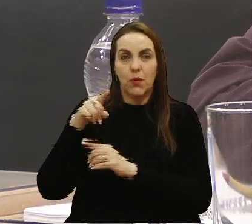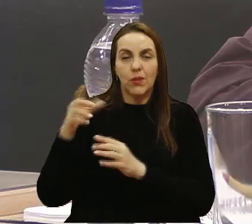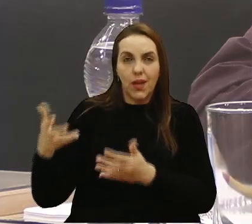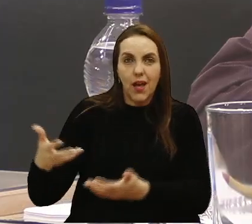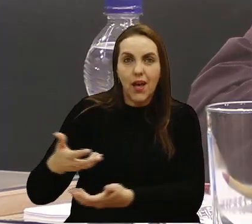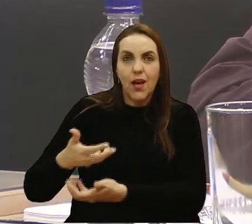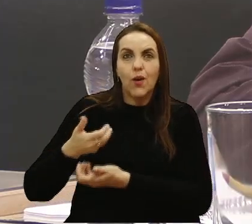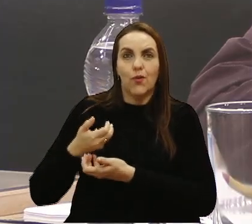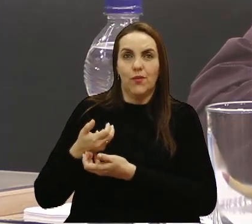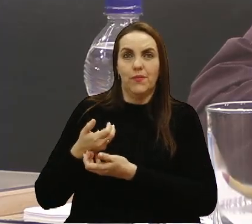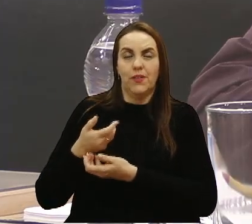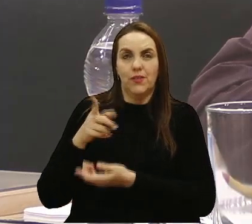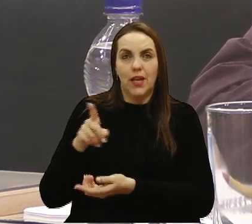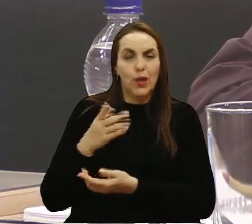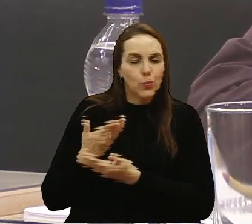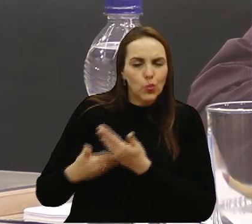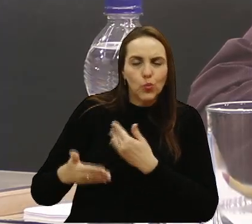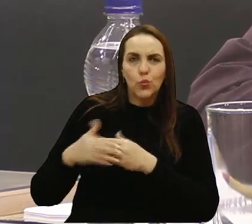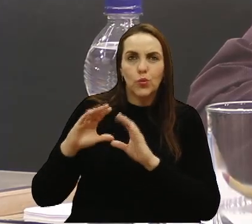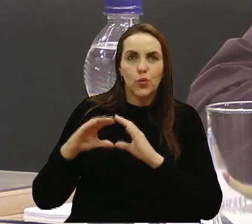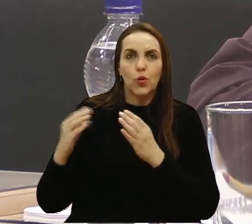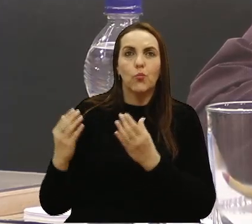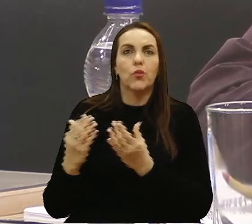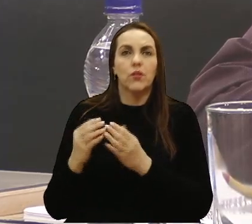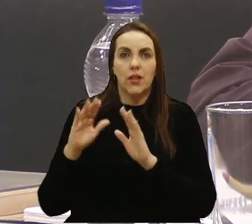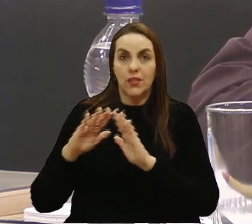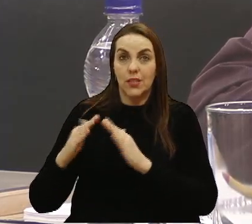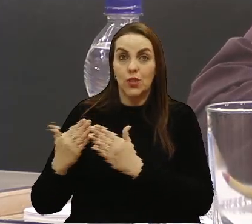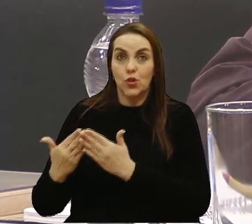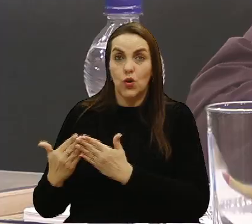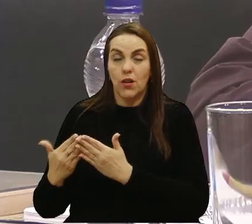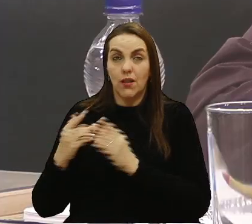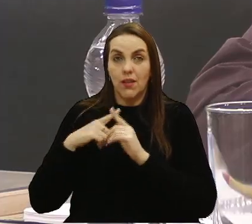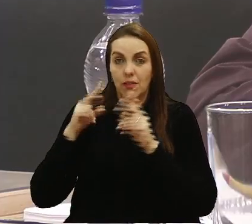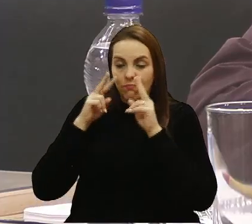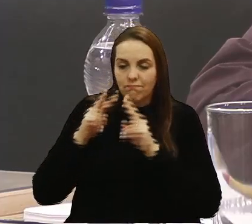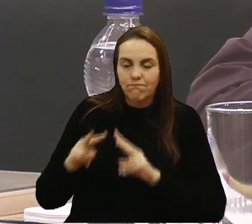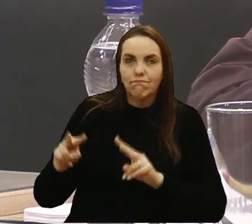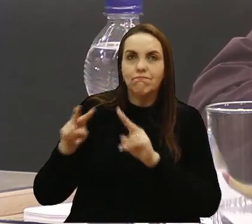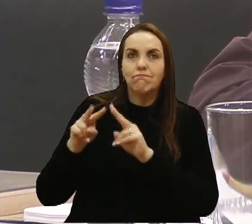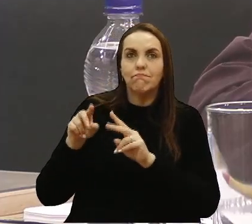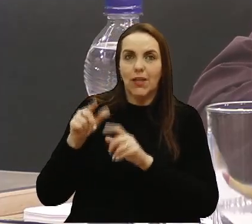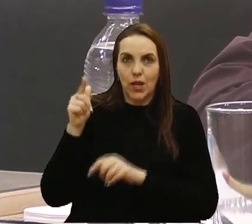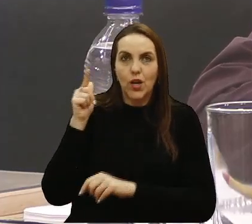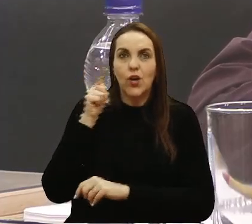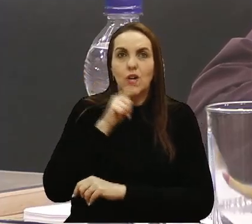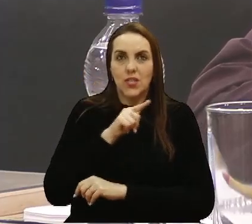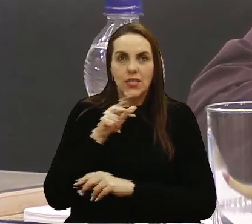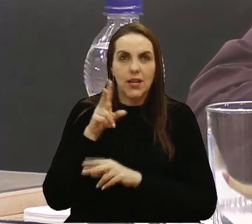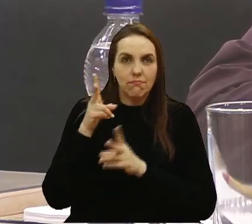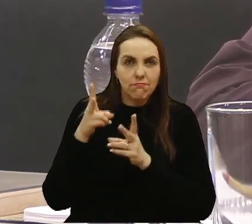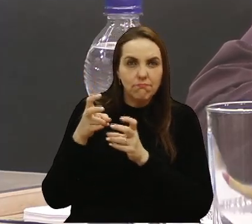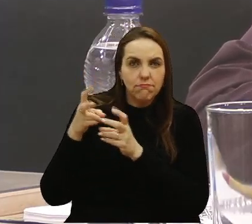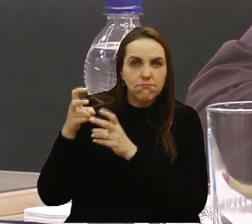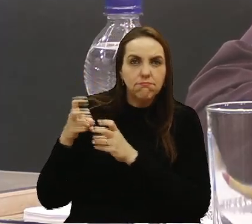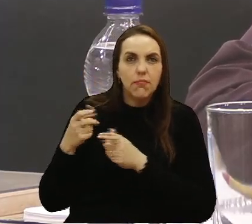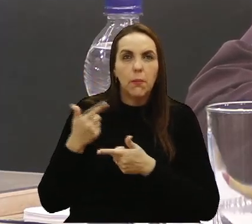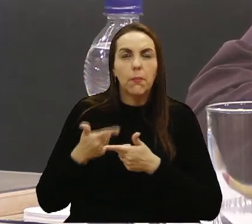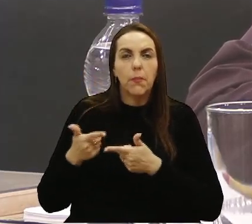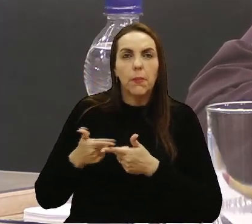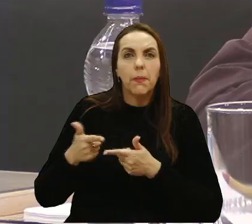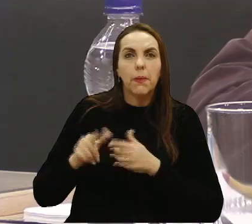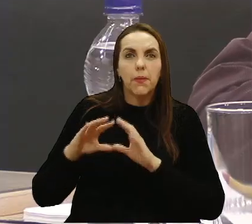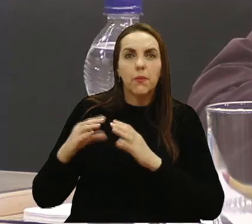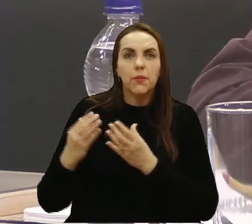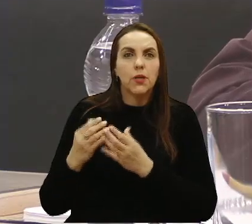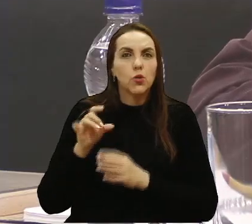acolhimento com toda a comunidade escolar. Ela tem um olhar, ela consegue enxergar, né, os problemas da comunidade,